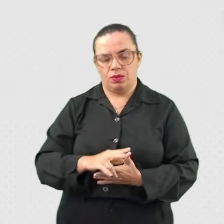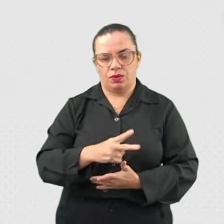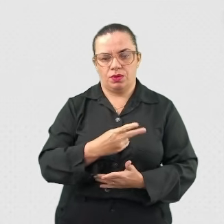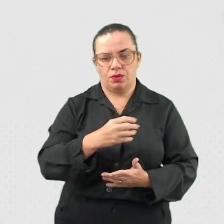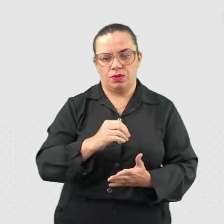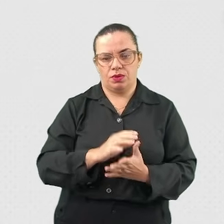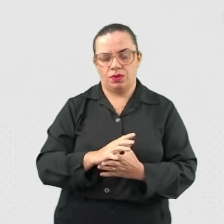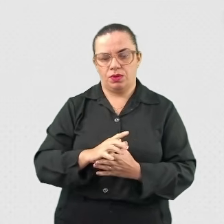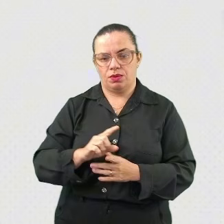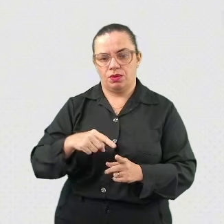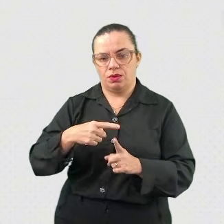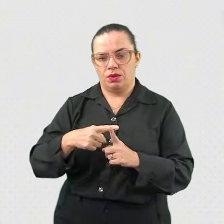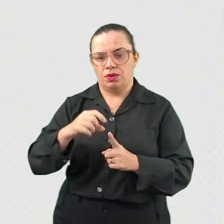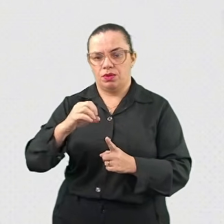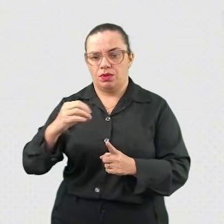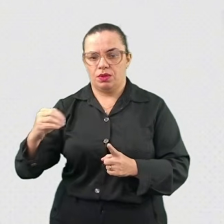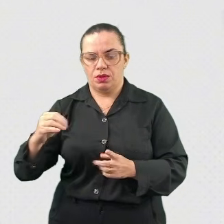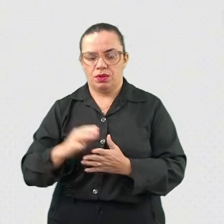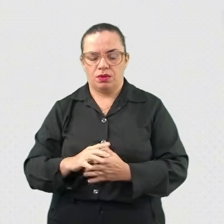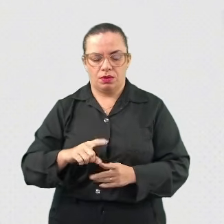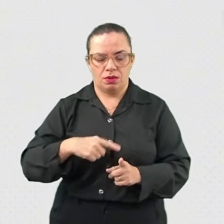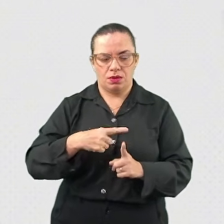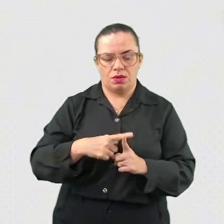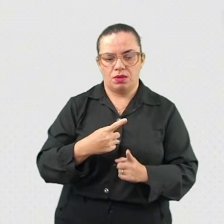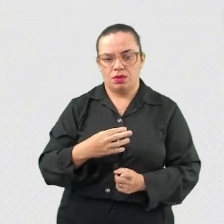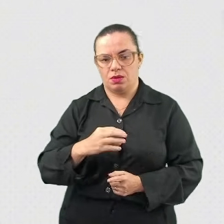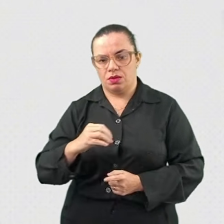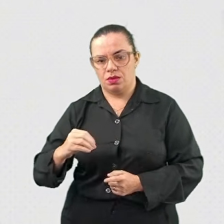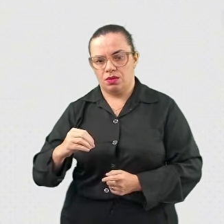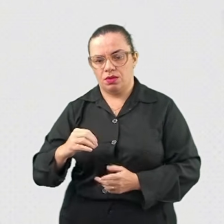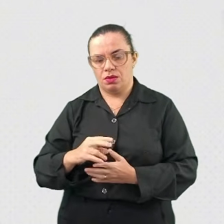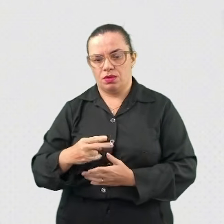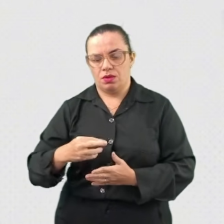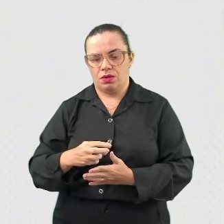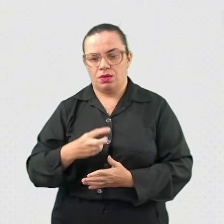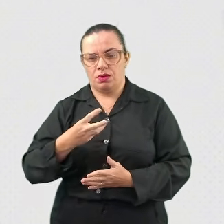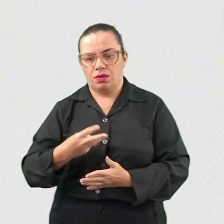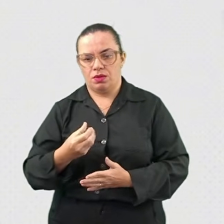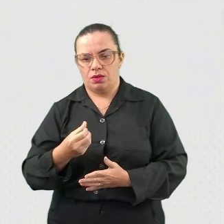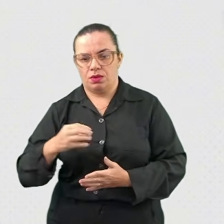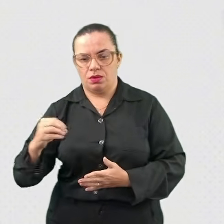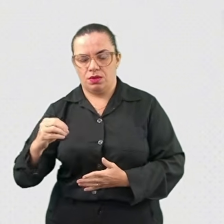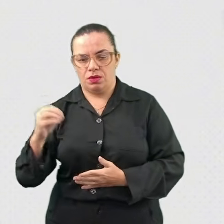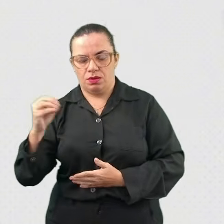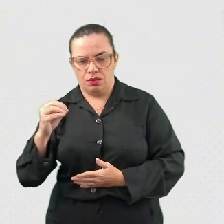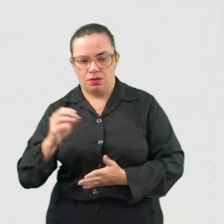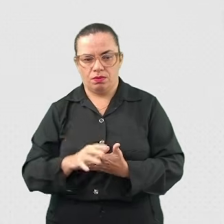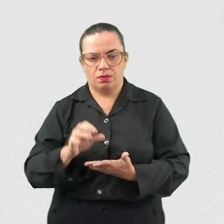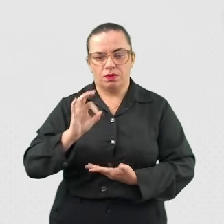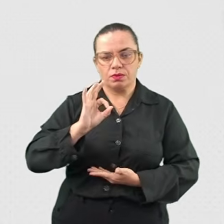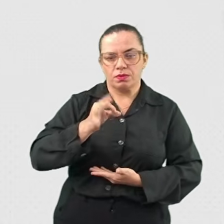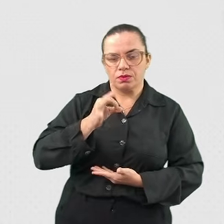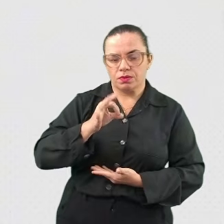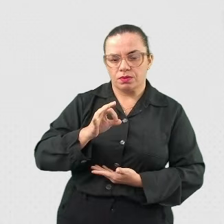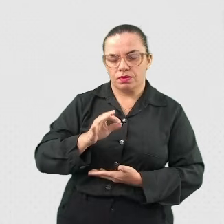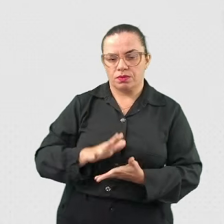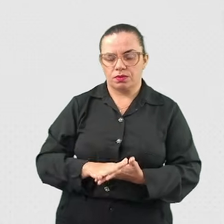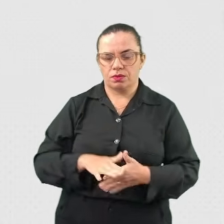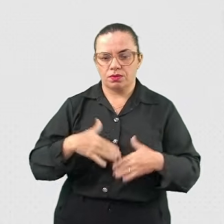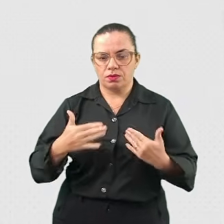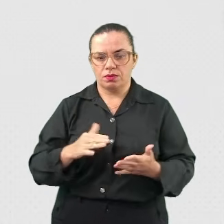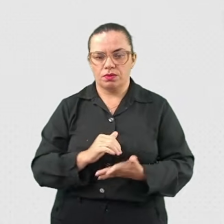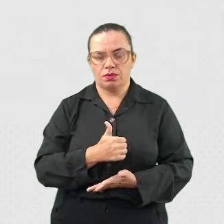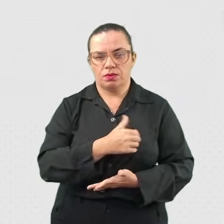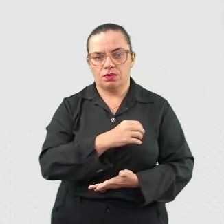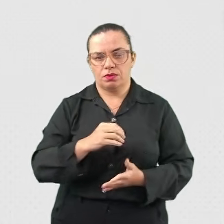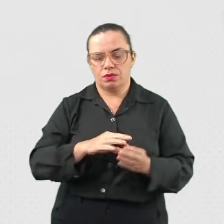100 graus. Igual a 360 graus. Certo? Mandando o 100 para o